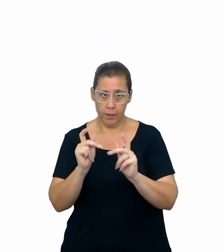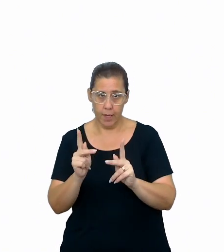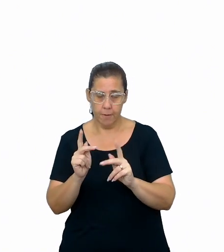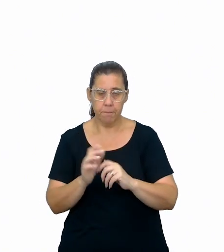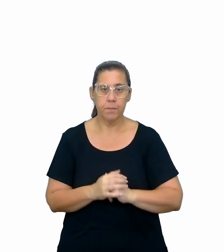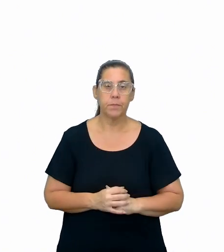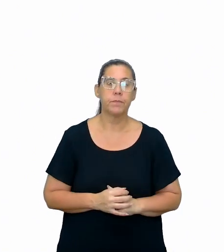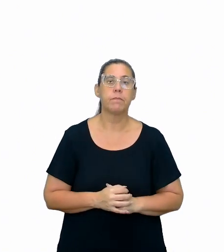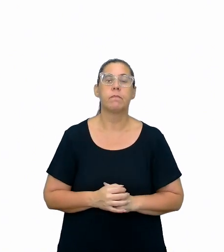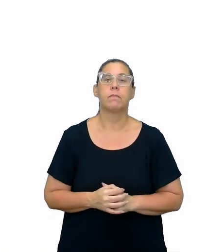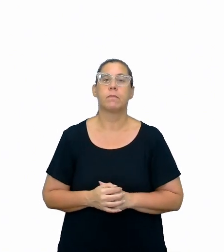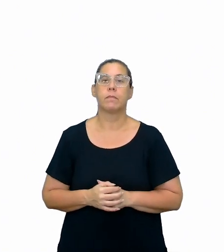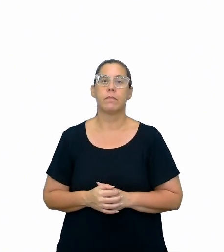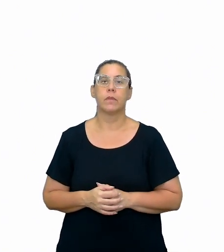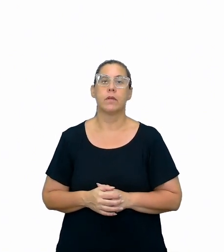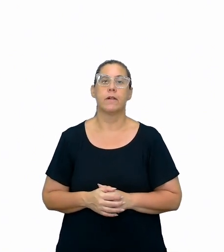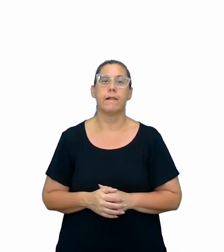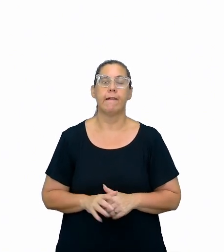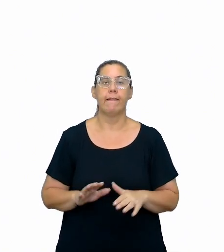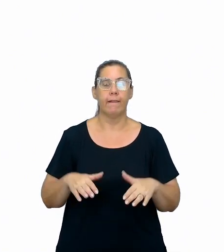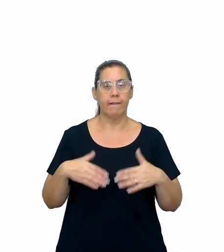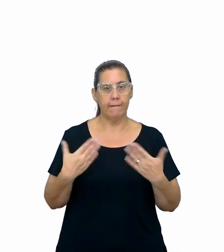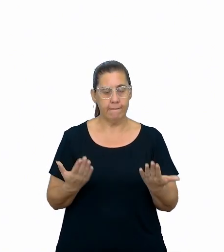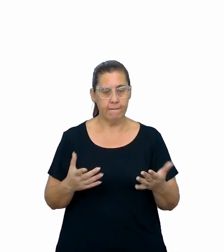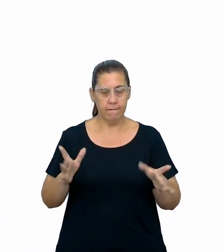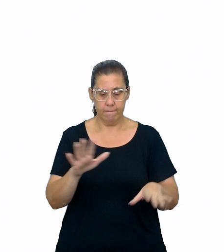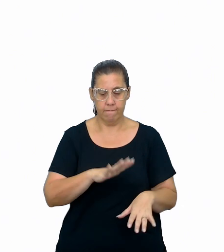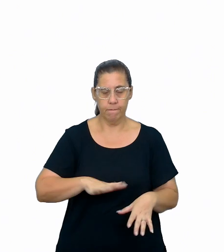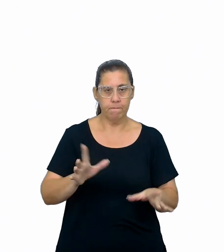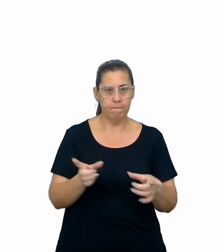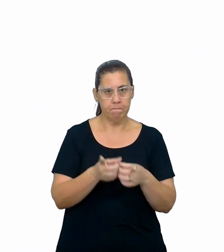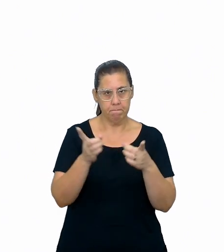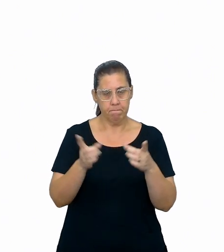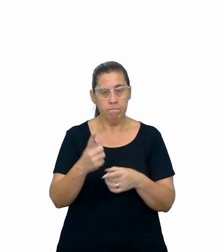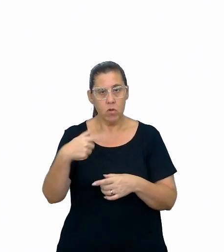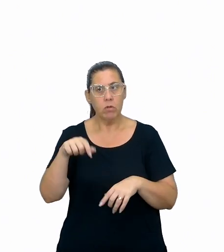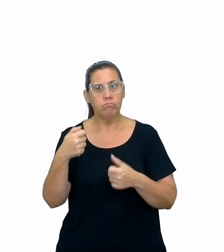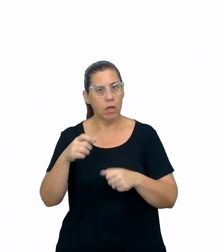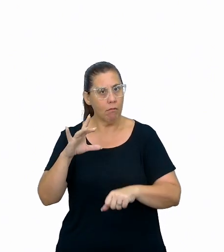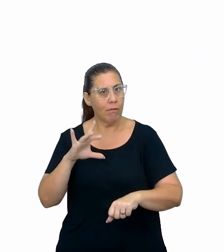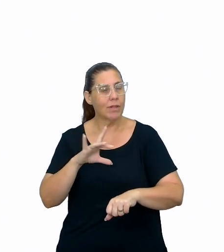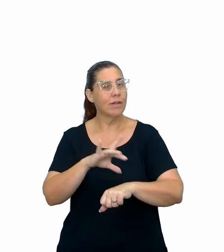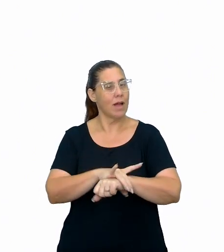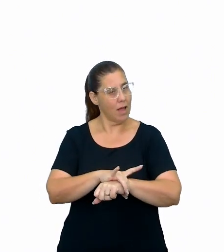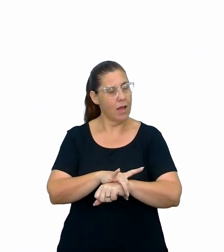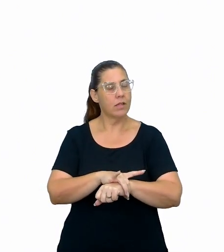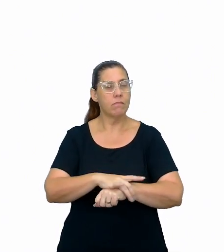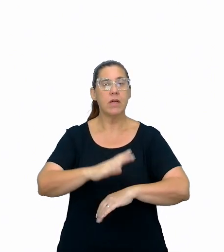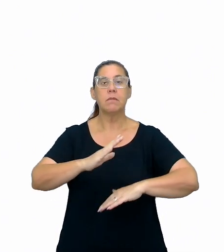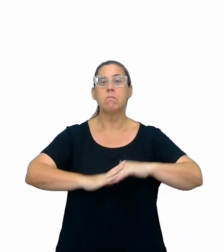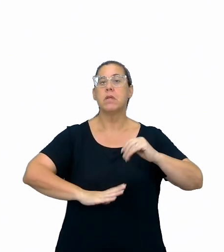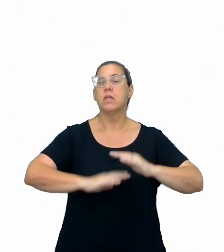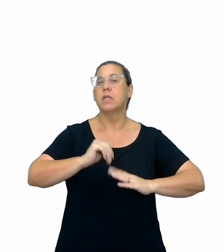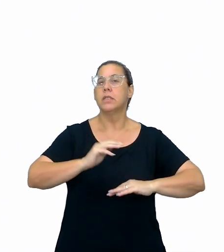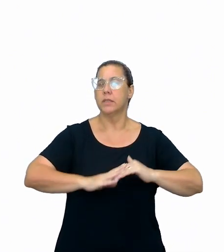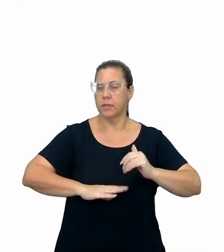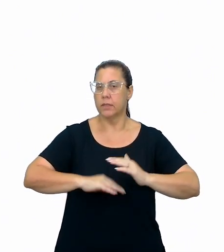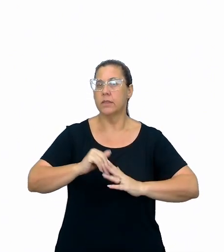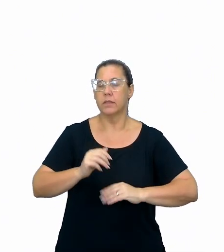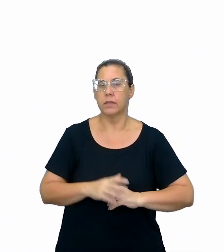pessoal? E nas condições didáticas que nós precisamos garantir para que as habilidades